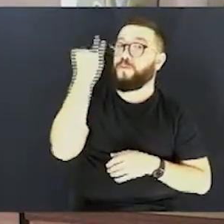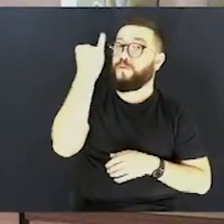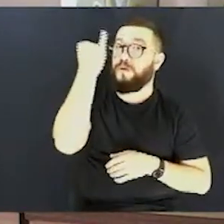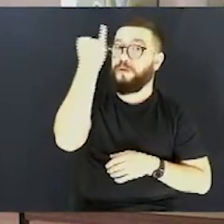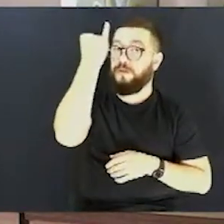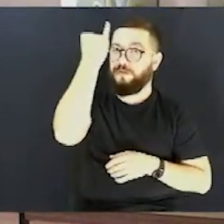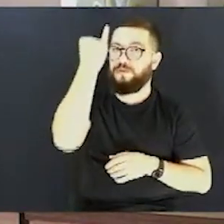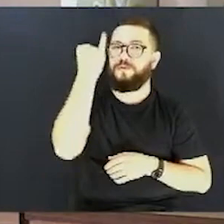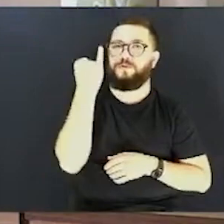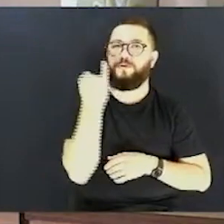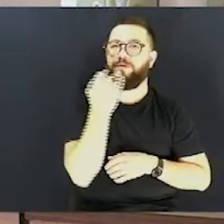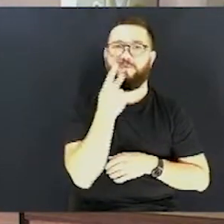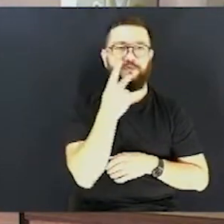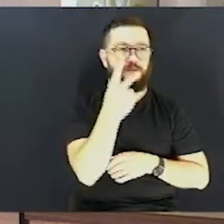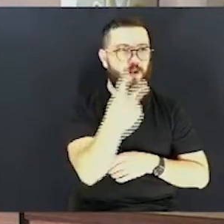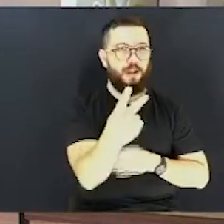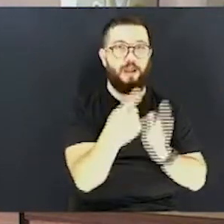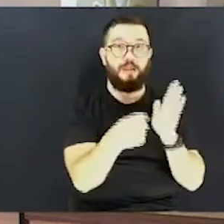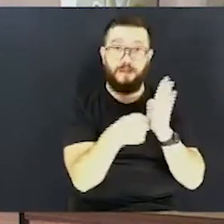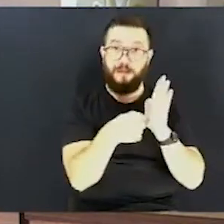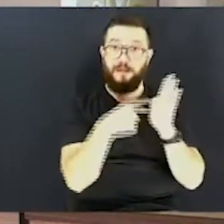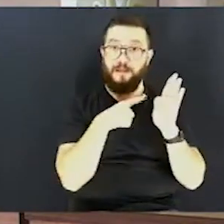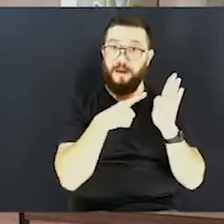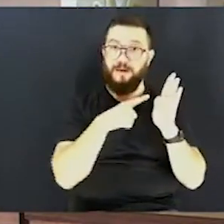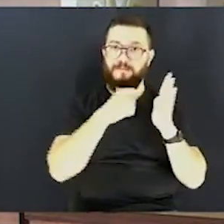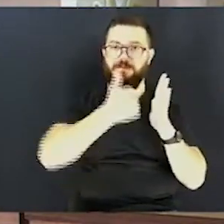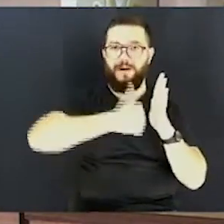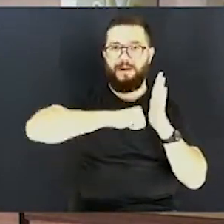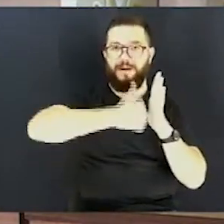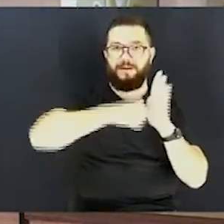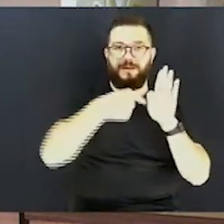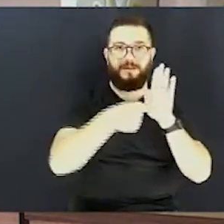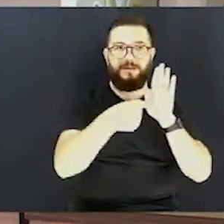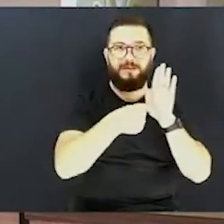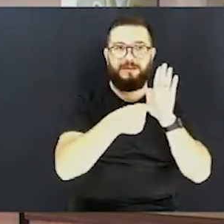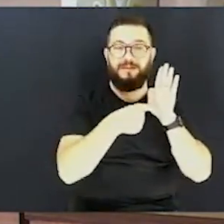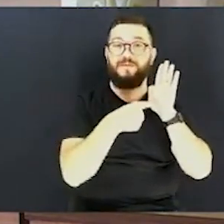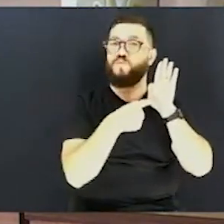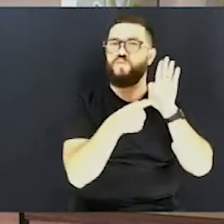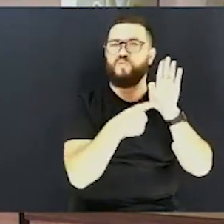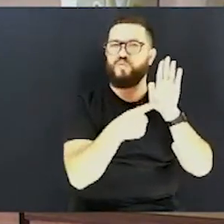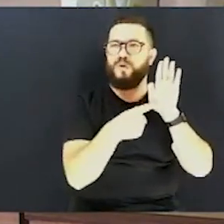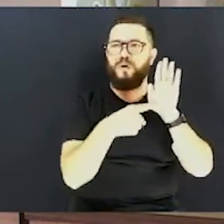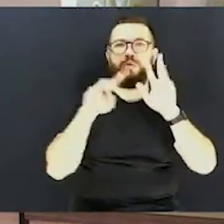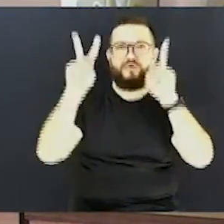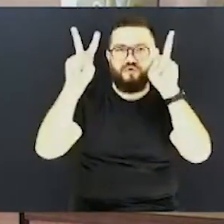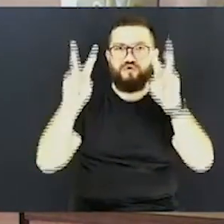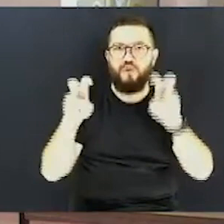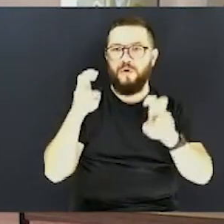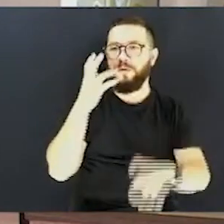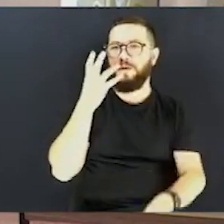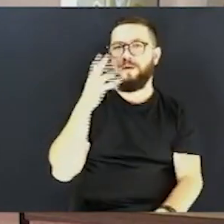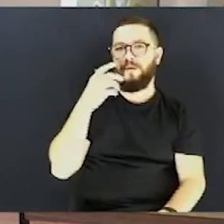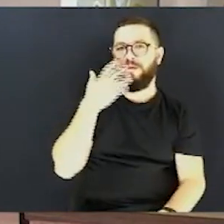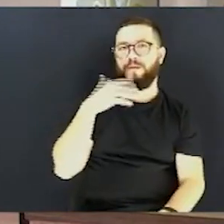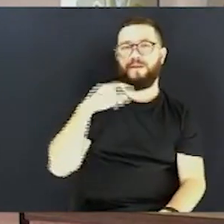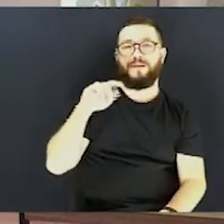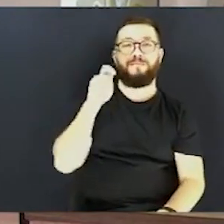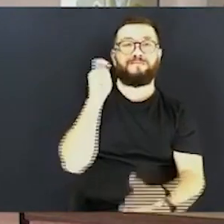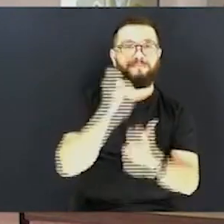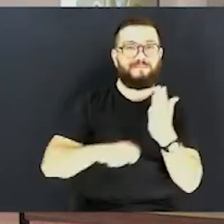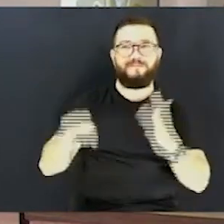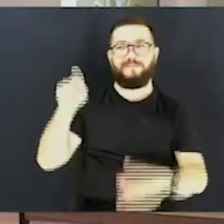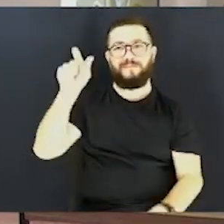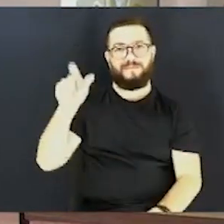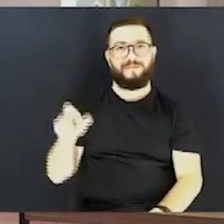sobre o projeto, assinado pela Andressa Pereira, que é superintendente de gestão educacional da Secretaria